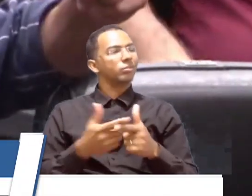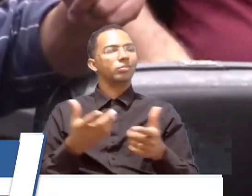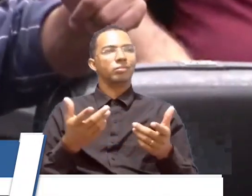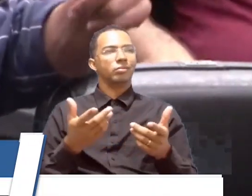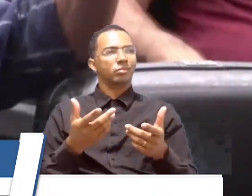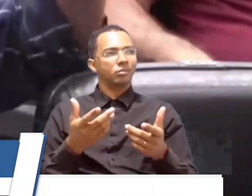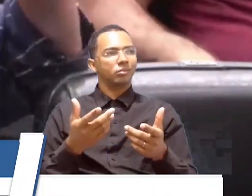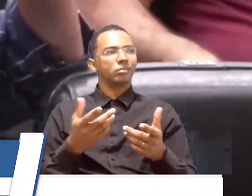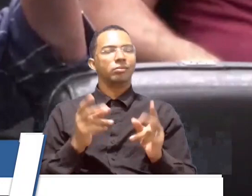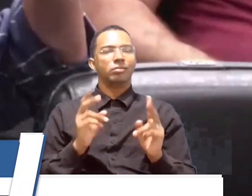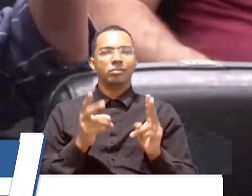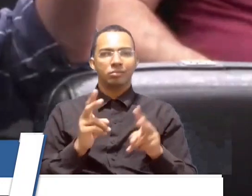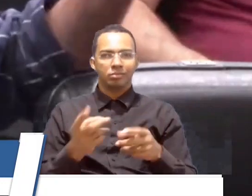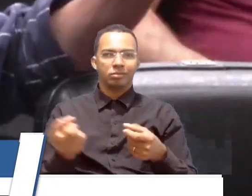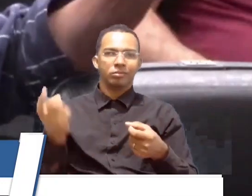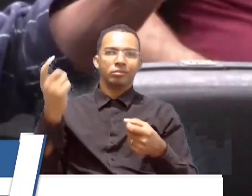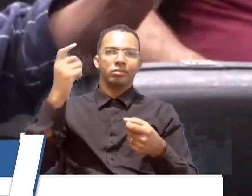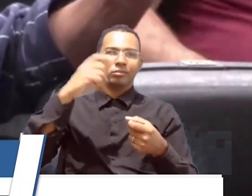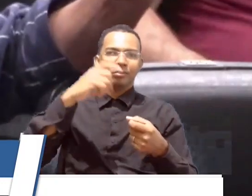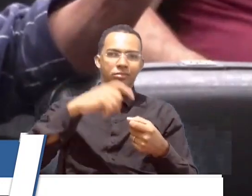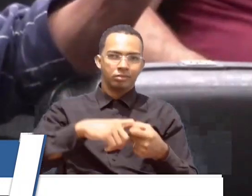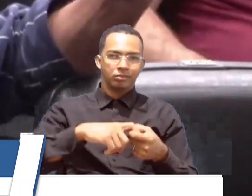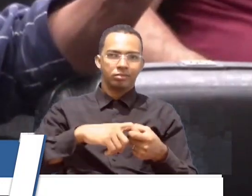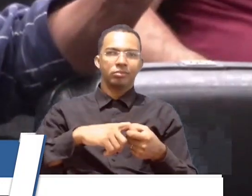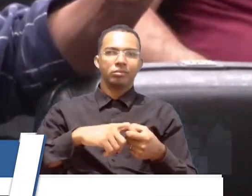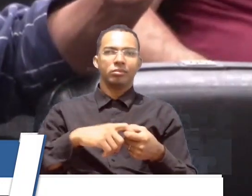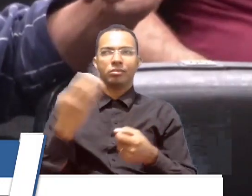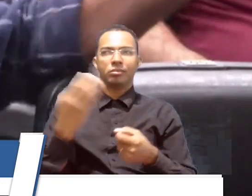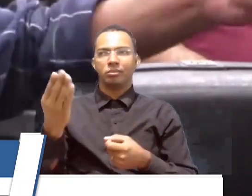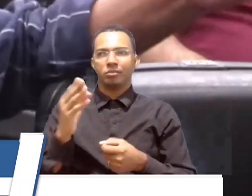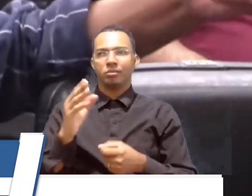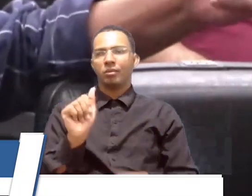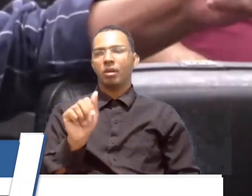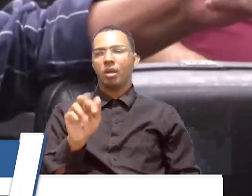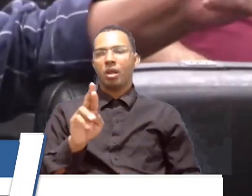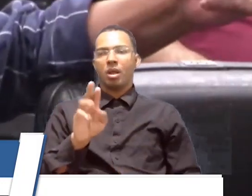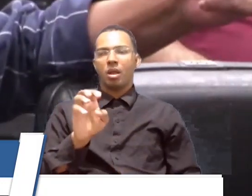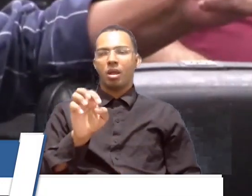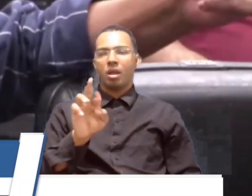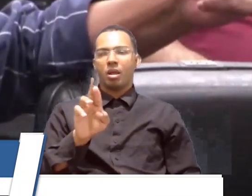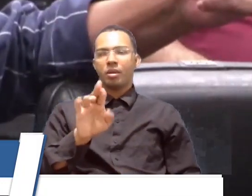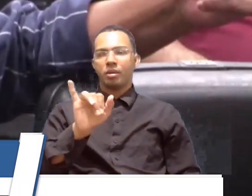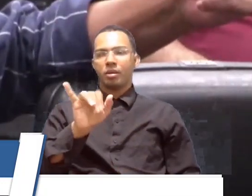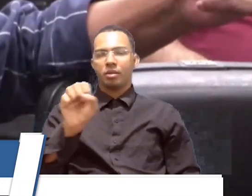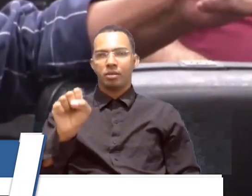volta da Arteres e da prefeitura.